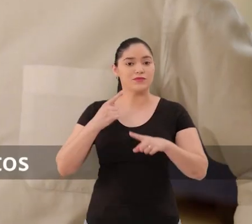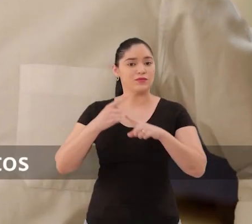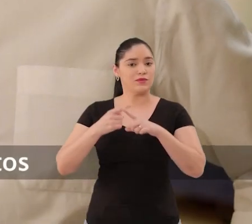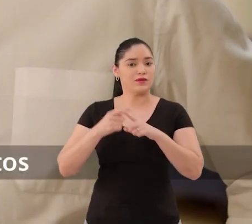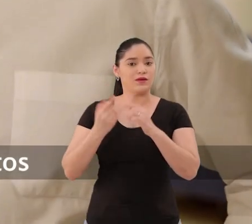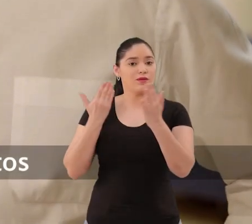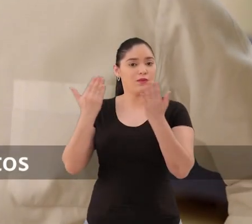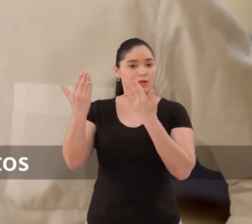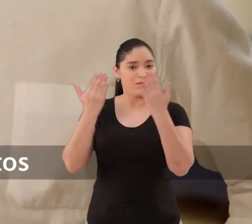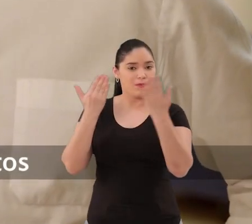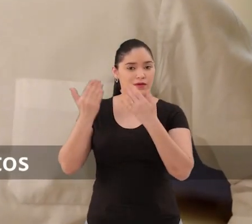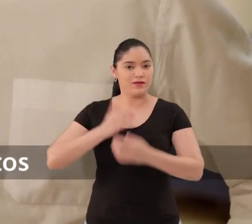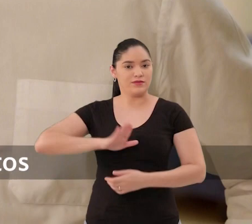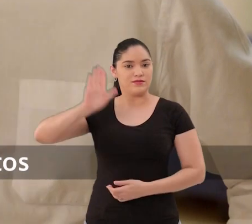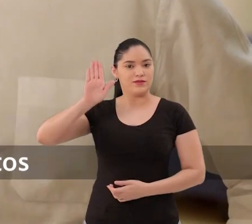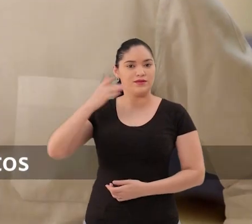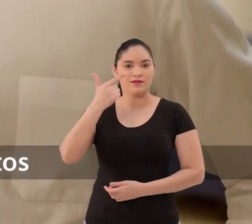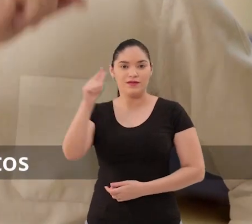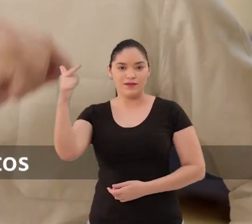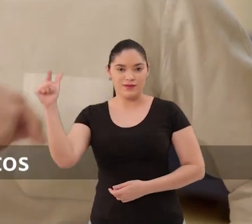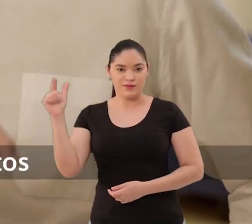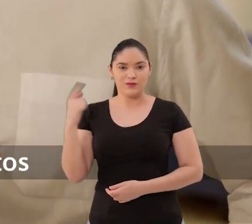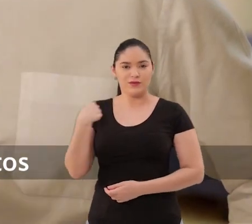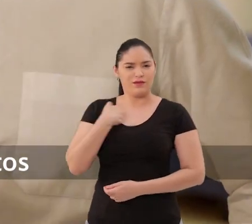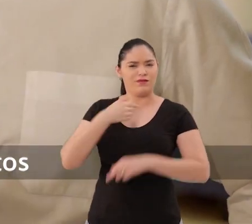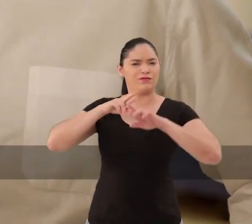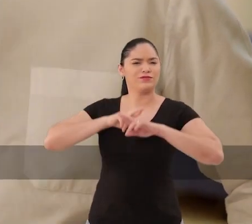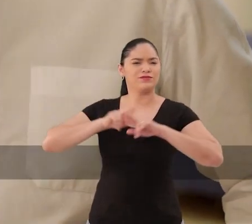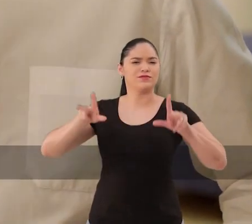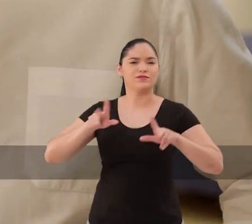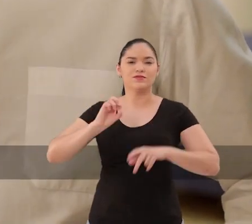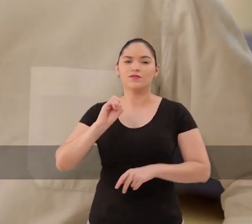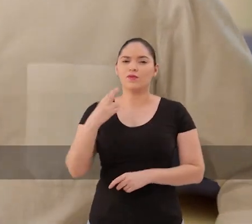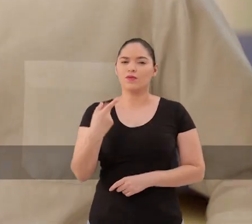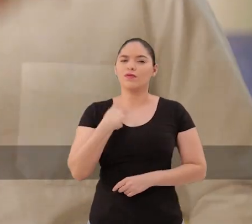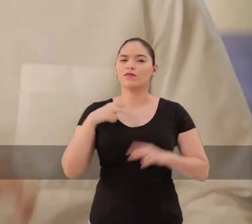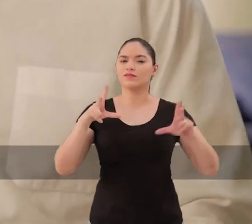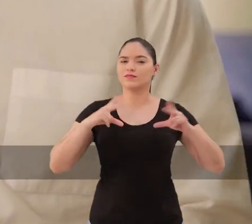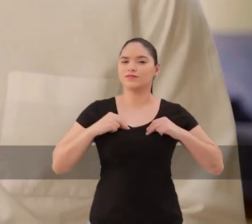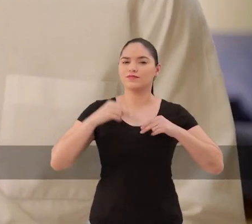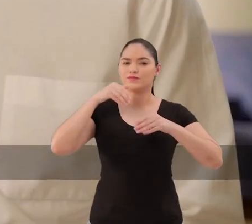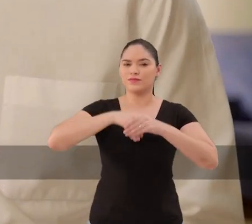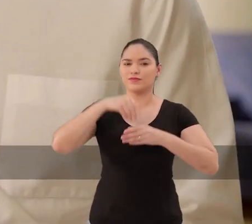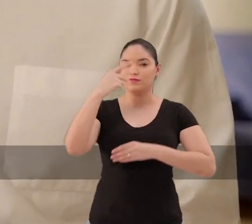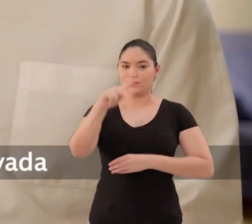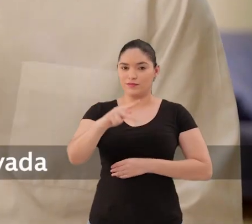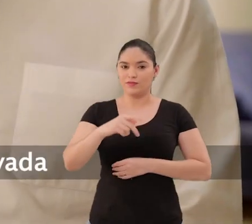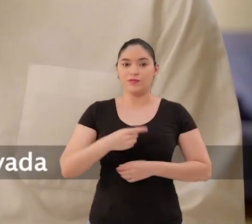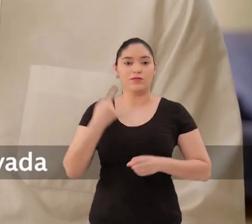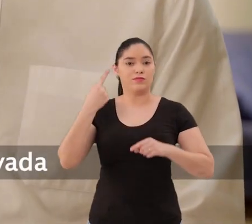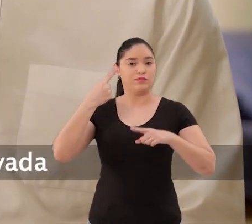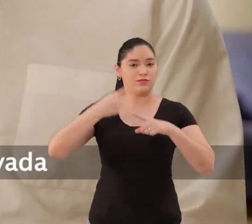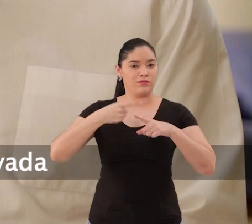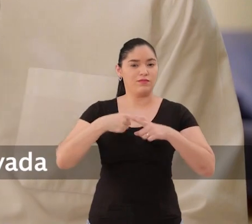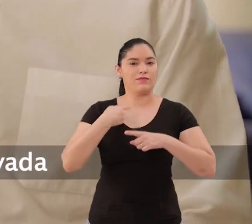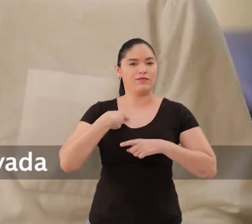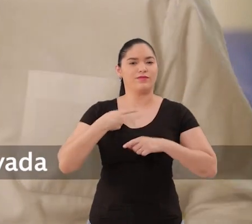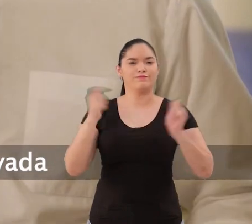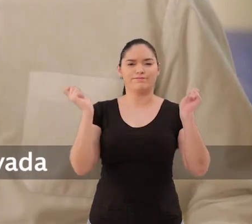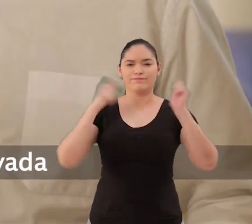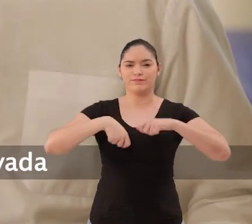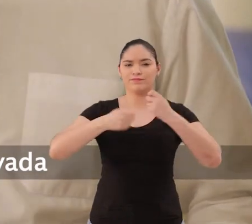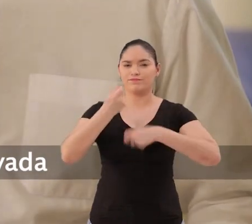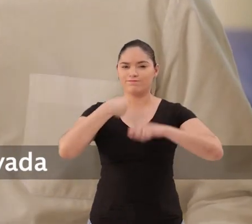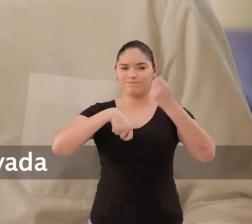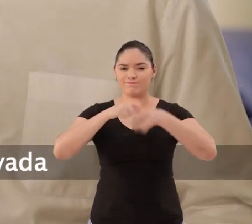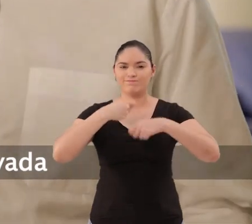Por que eu seria diferente dos outros candidatos ou ainda merecedor do seu voto? Porque eu tenho capacidade